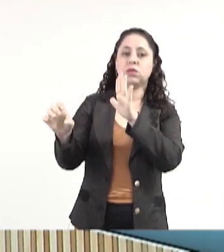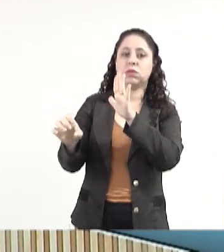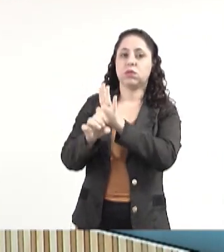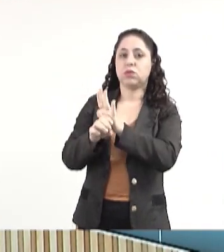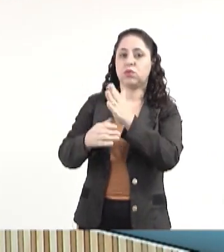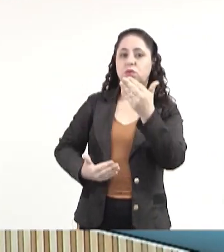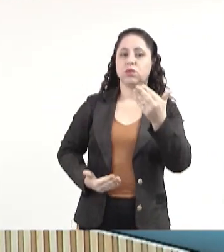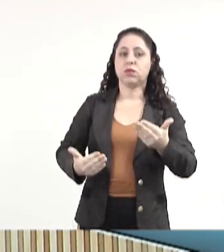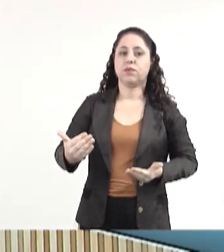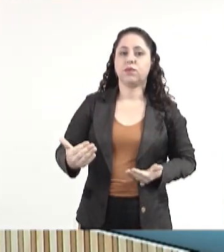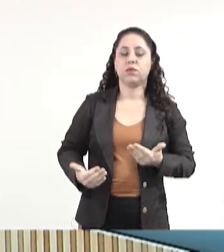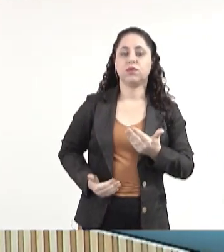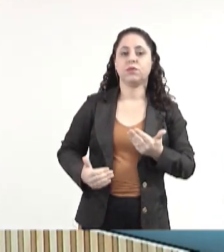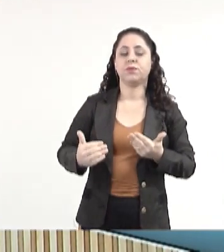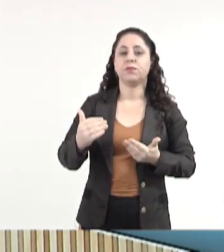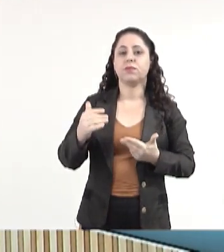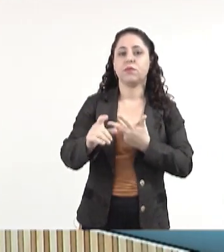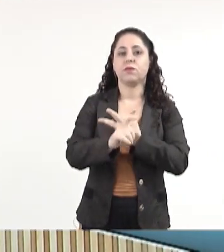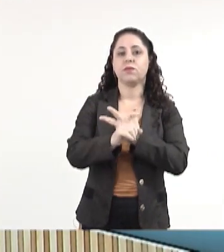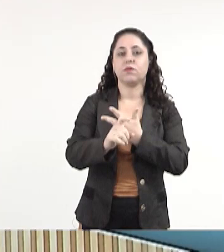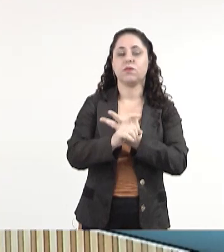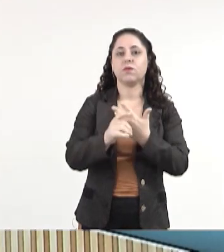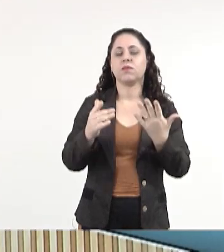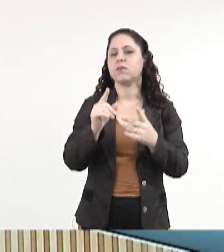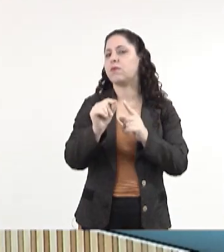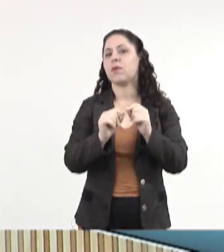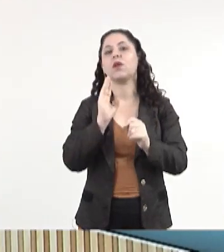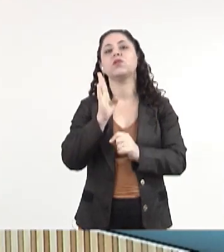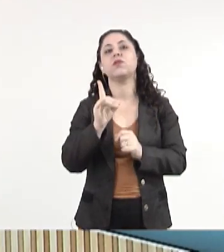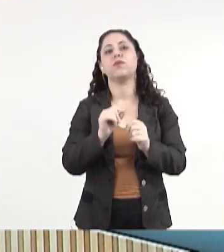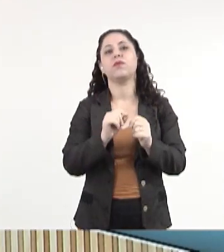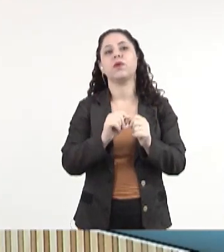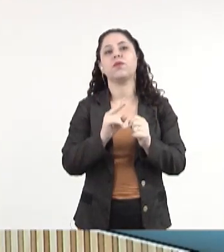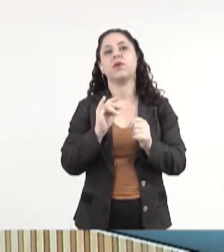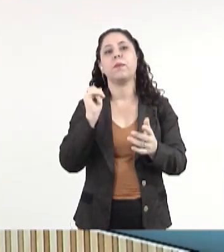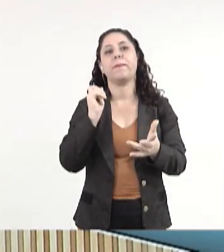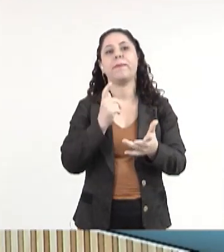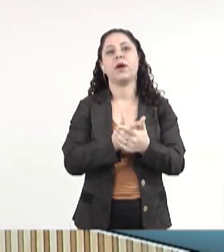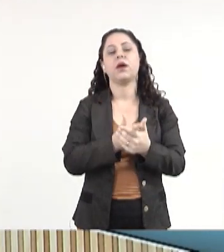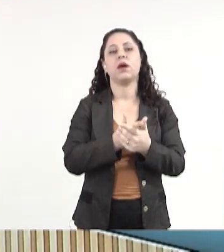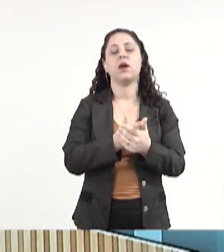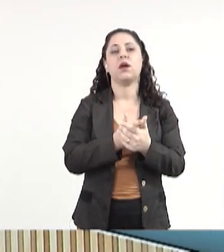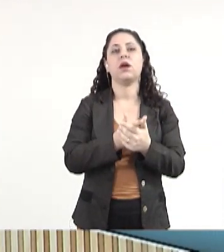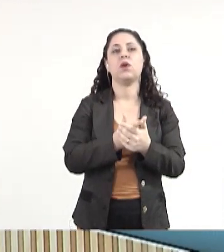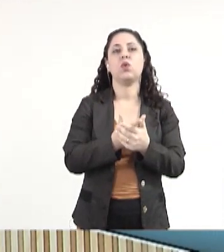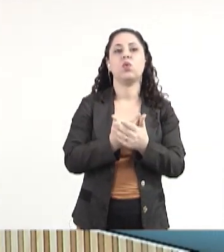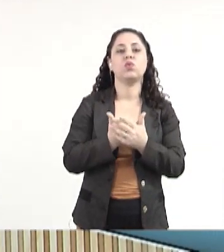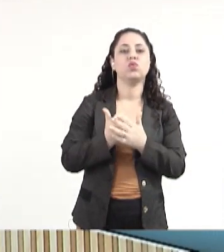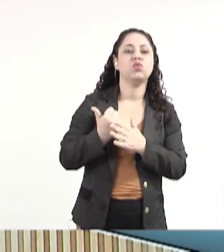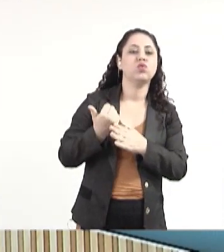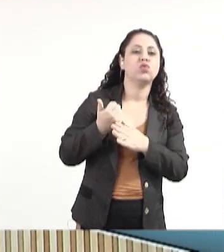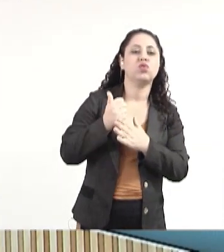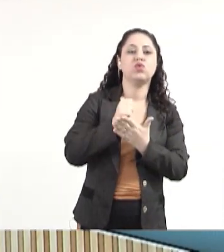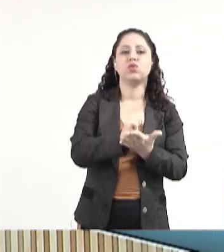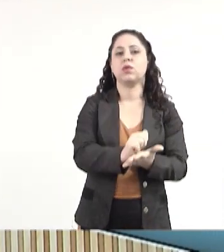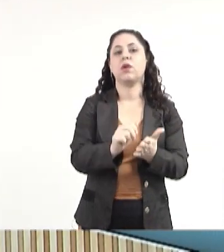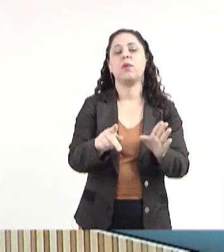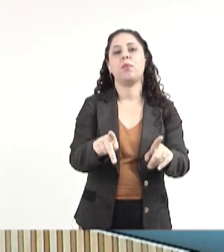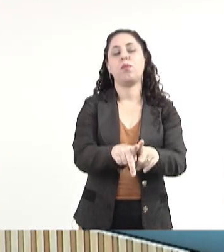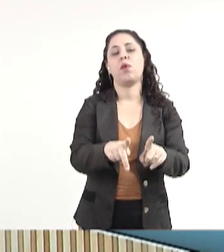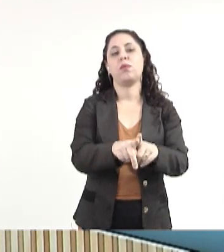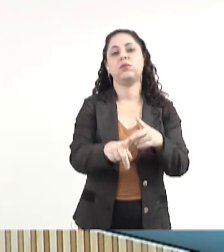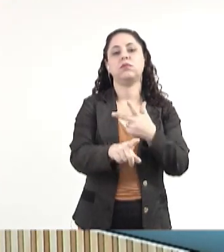dos Servidores do Poder Executivo. Então, quem já vai fazer esse pagamento desse auxílio invalidez vai ser diretamente o